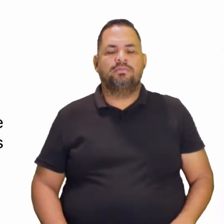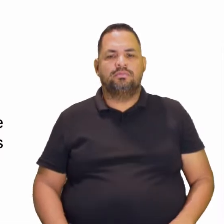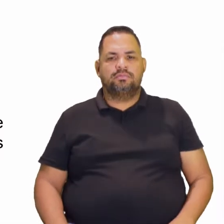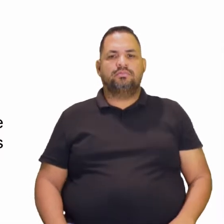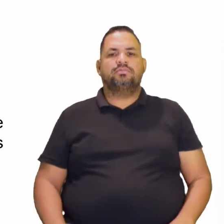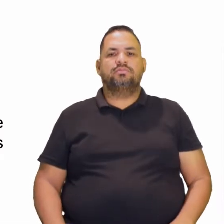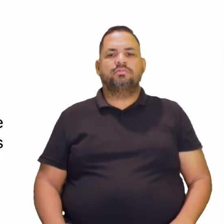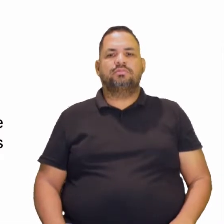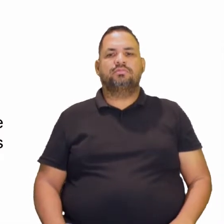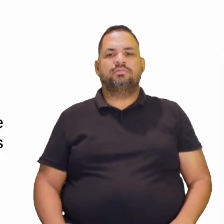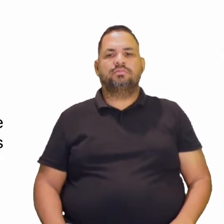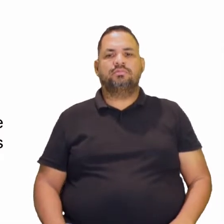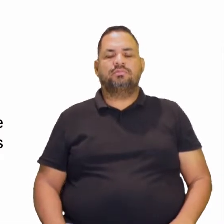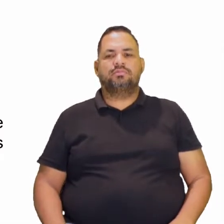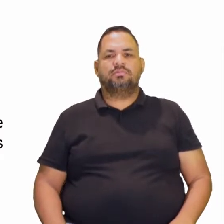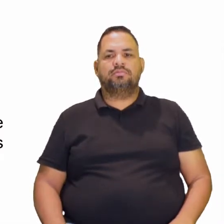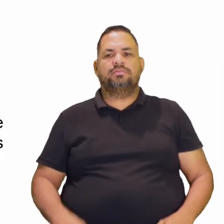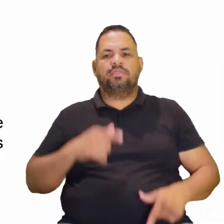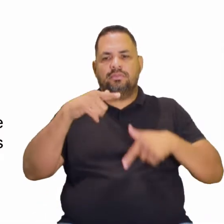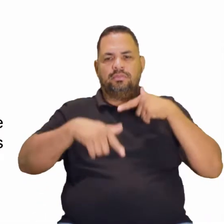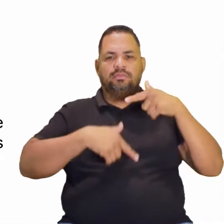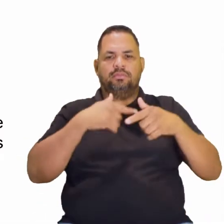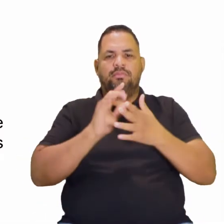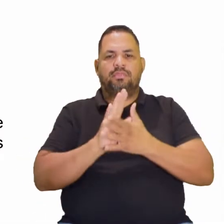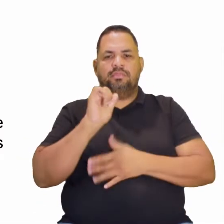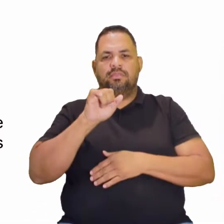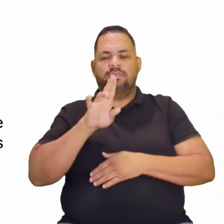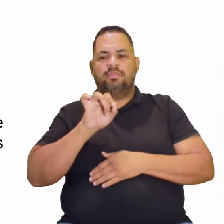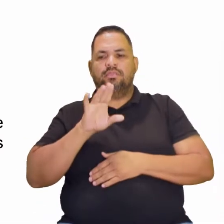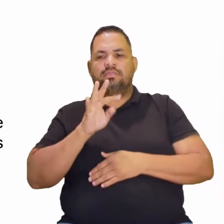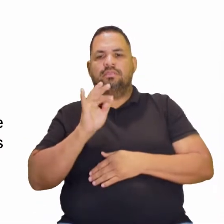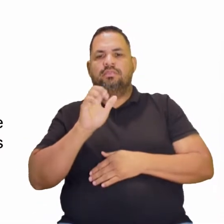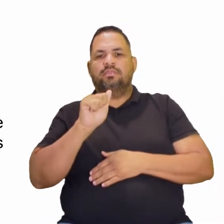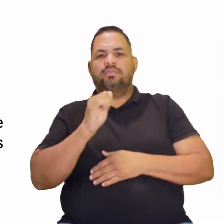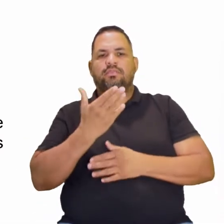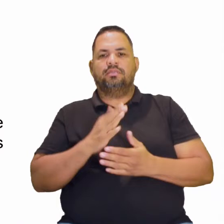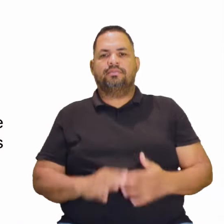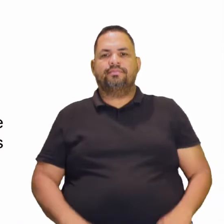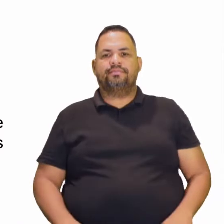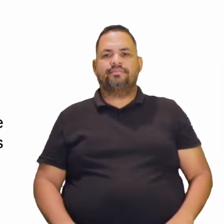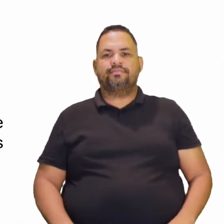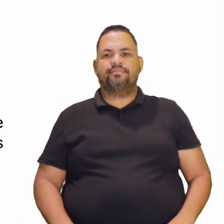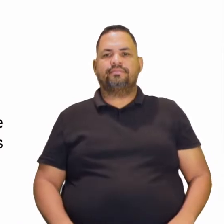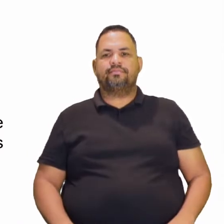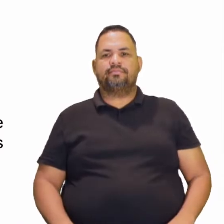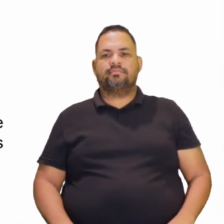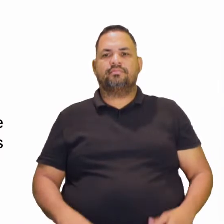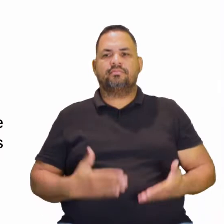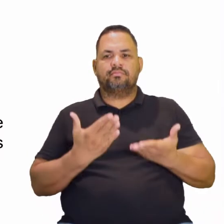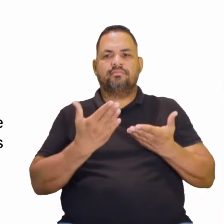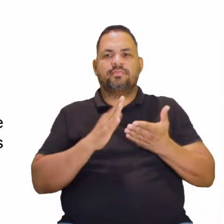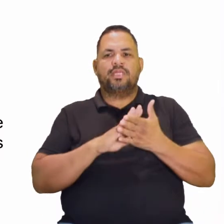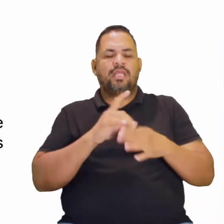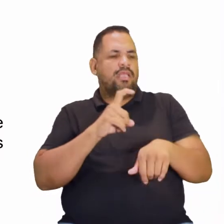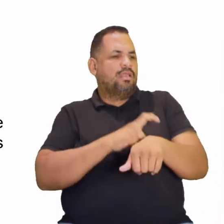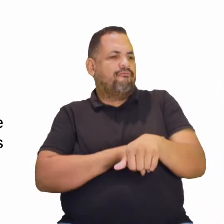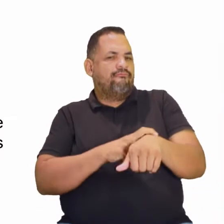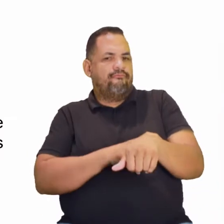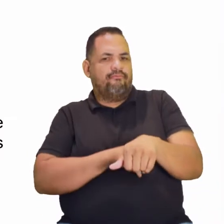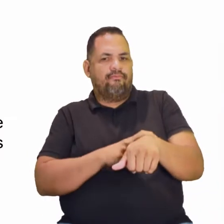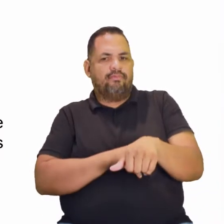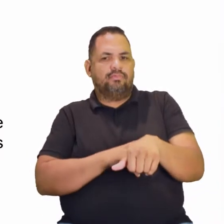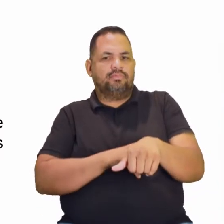defesa ao trabalho da Anitta. Ele fala o seguinte, ó, Anitta é um temperamento